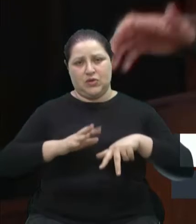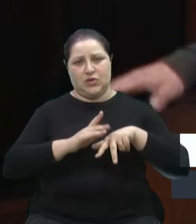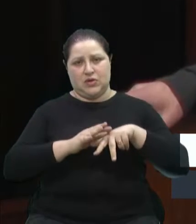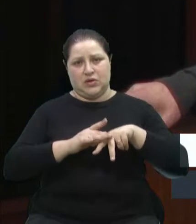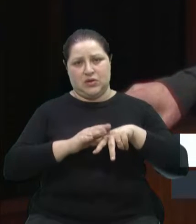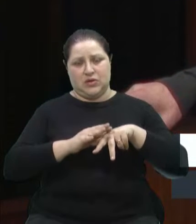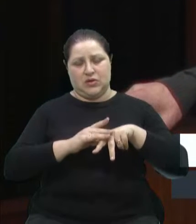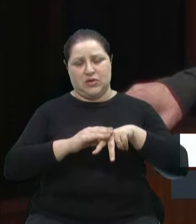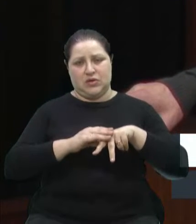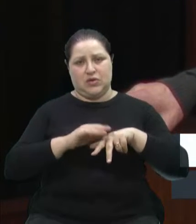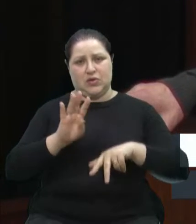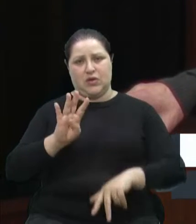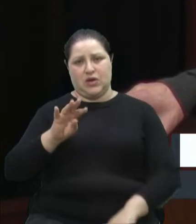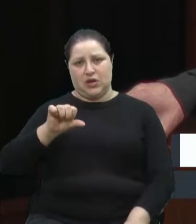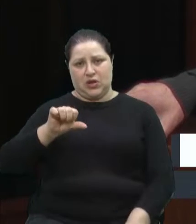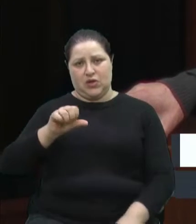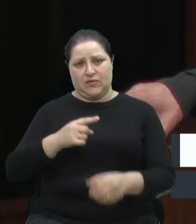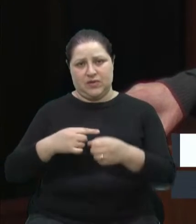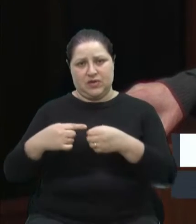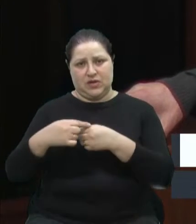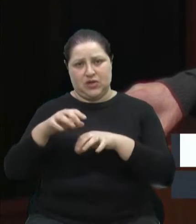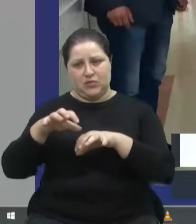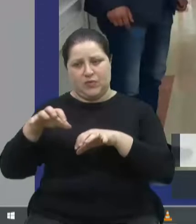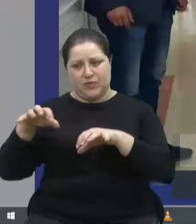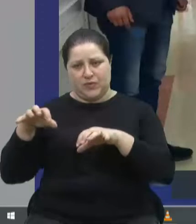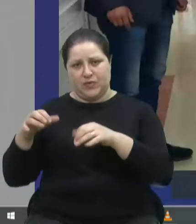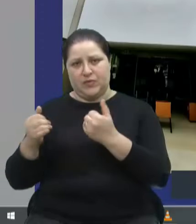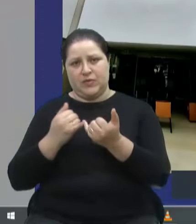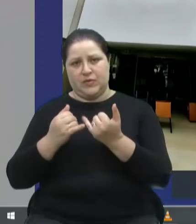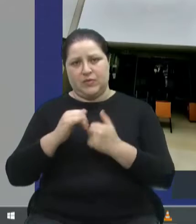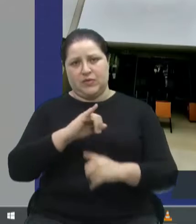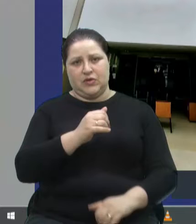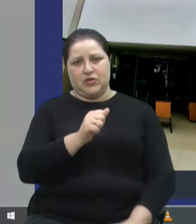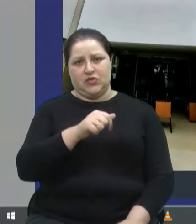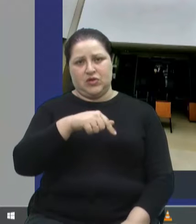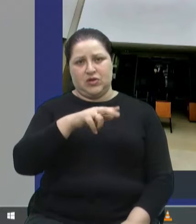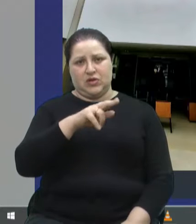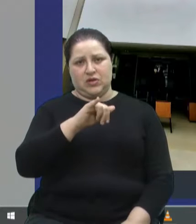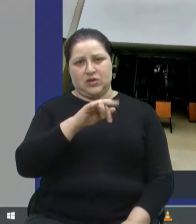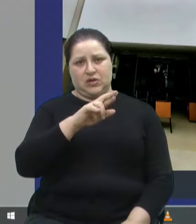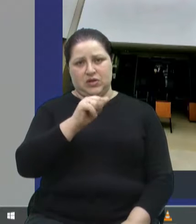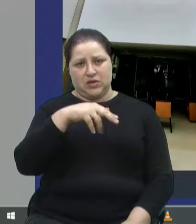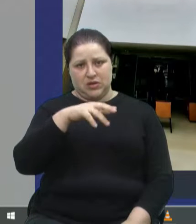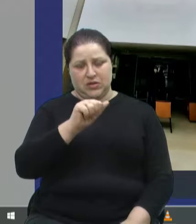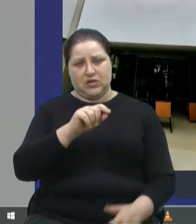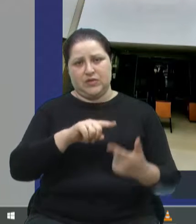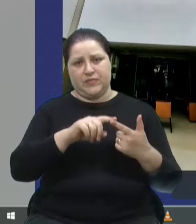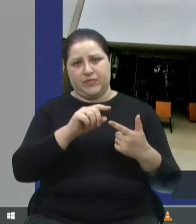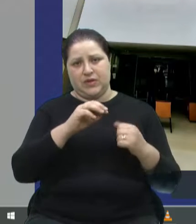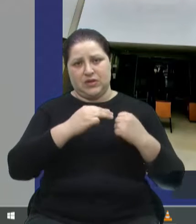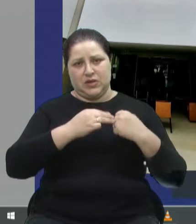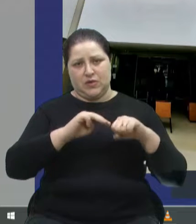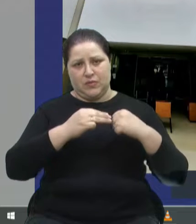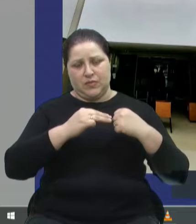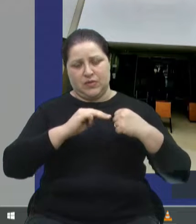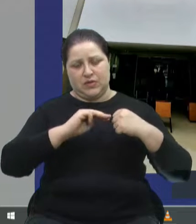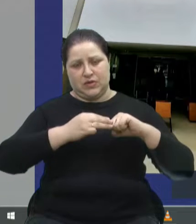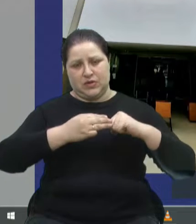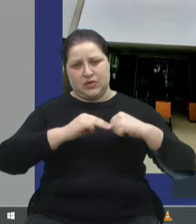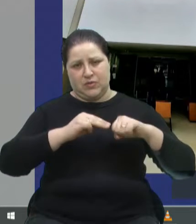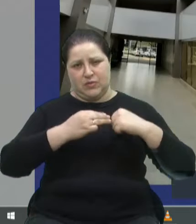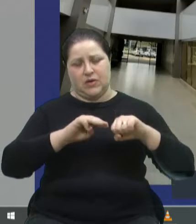a de abrangência. Exemplo, como Jaquirana, Bom Jesus, São Francisco de Paula, São Marcos, Vacaria,